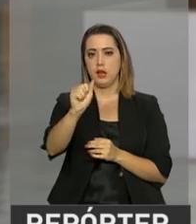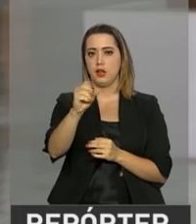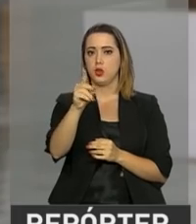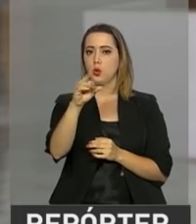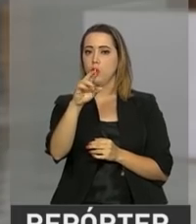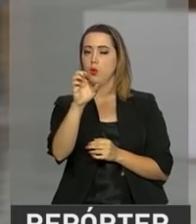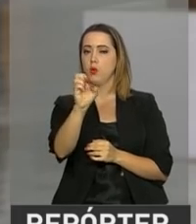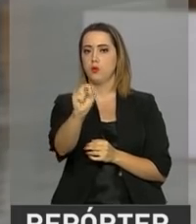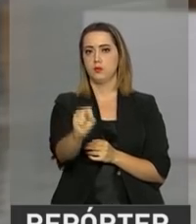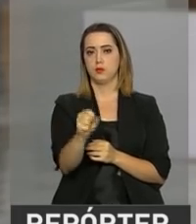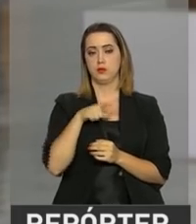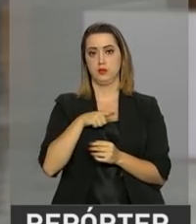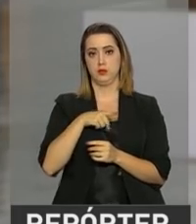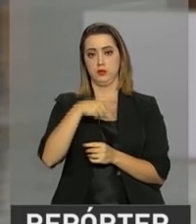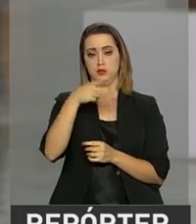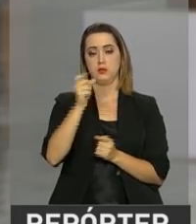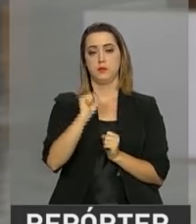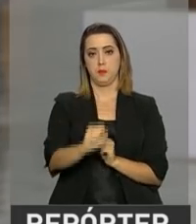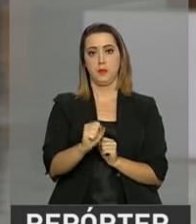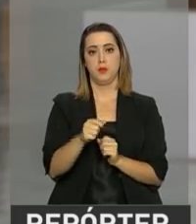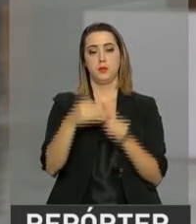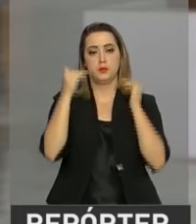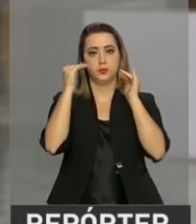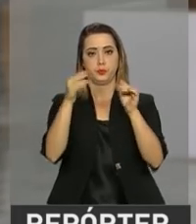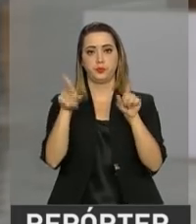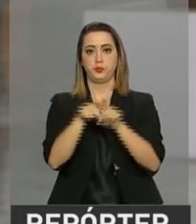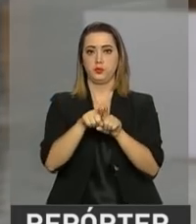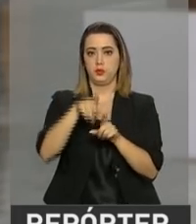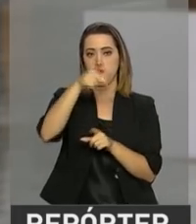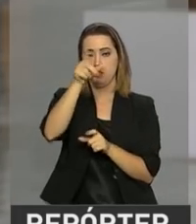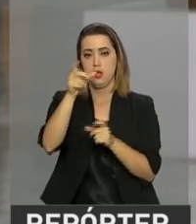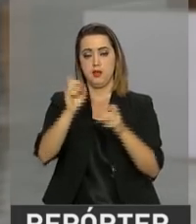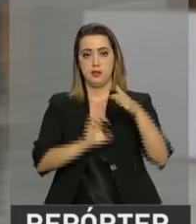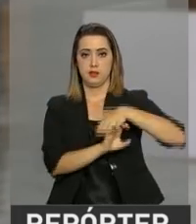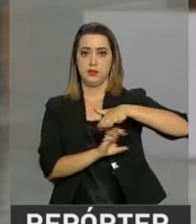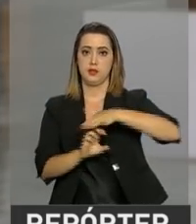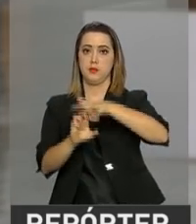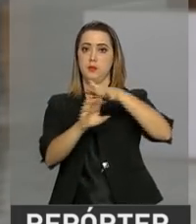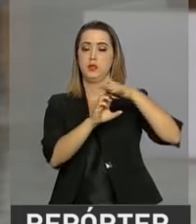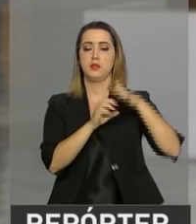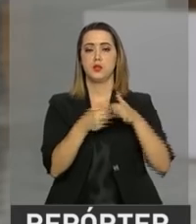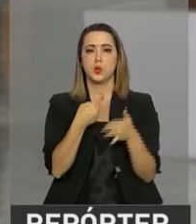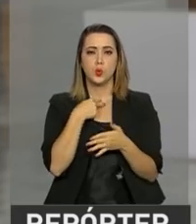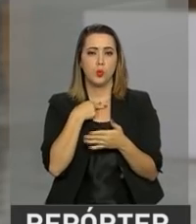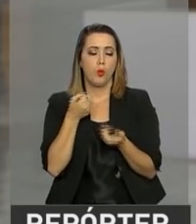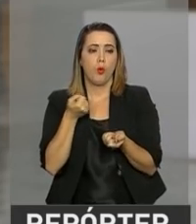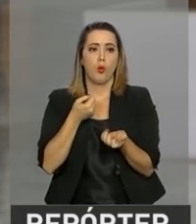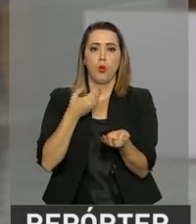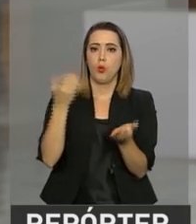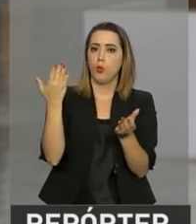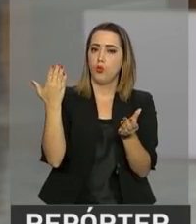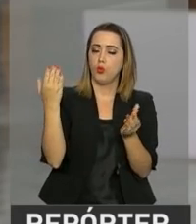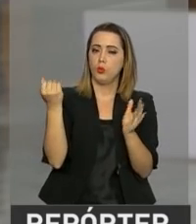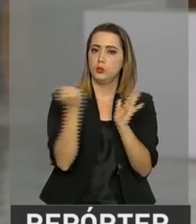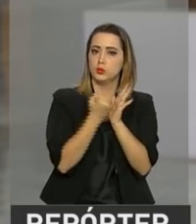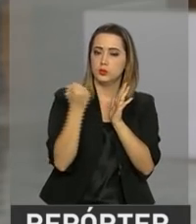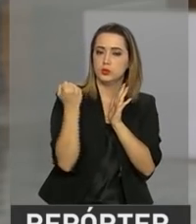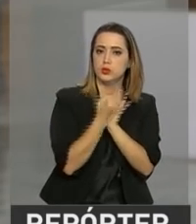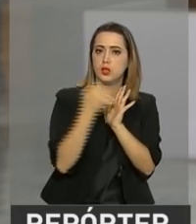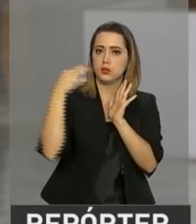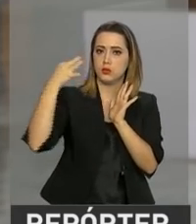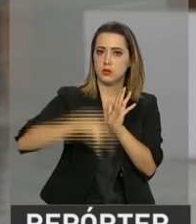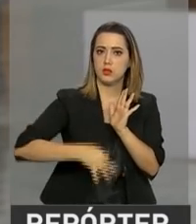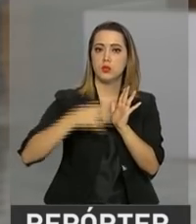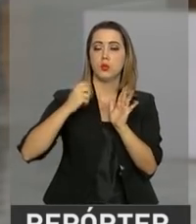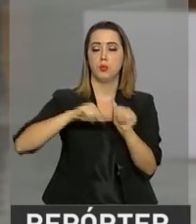cumprir os contratos poderão devolvê-los à União que então fará uma nova licitação a medida provisória também fornece os